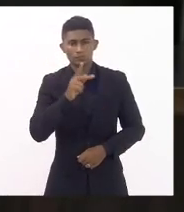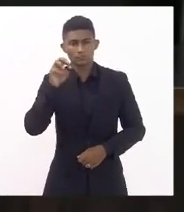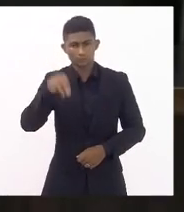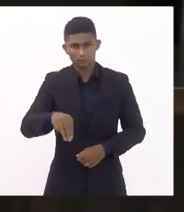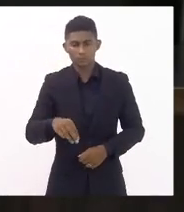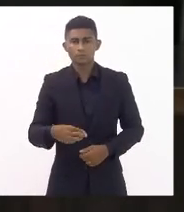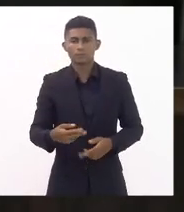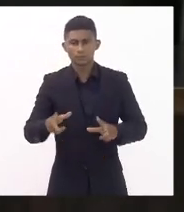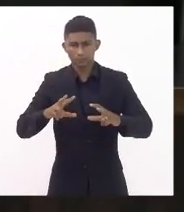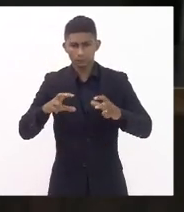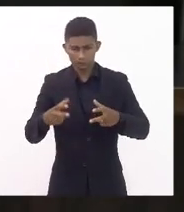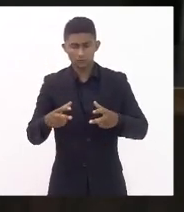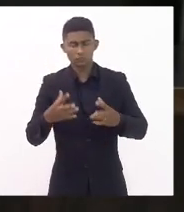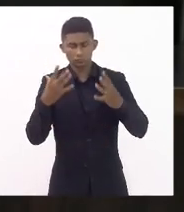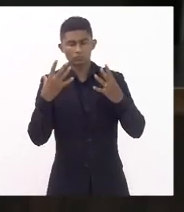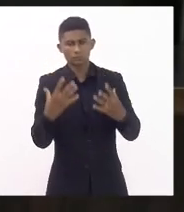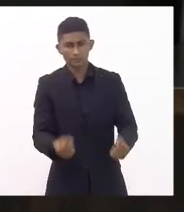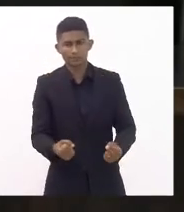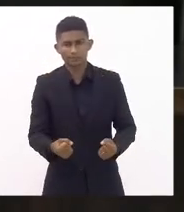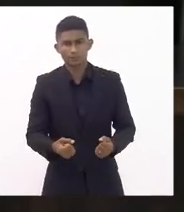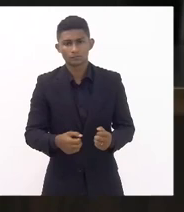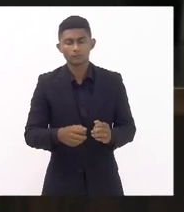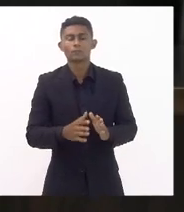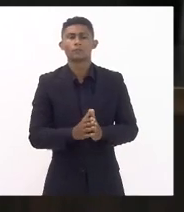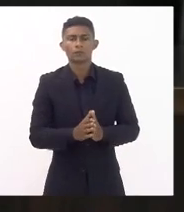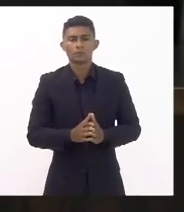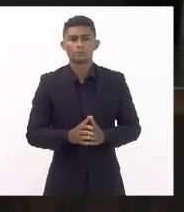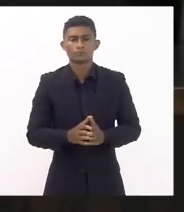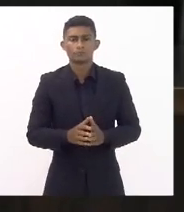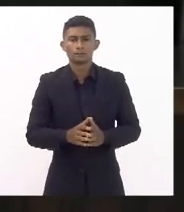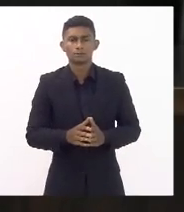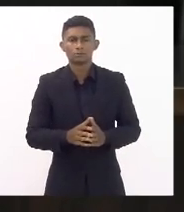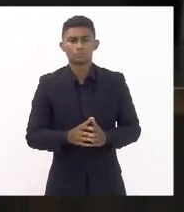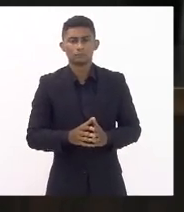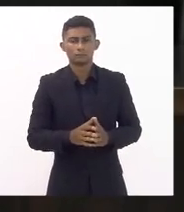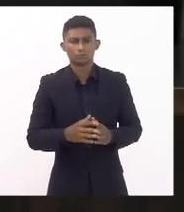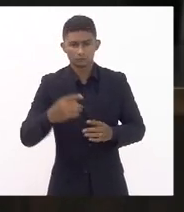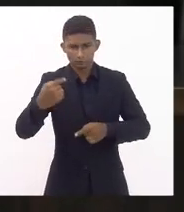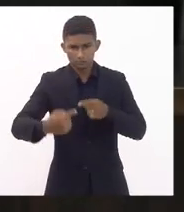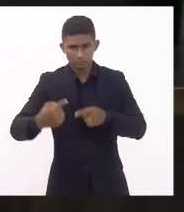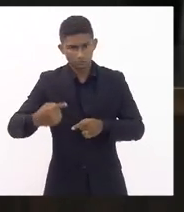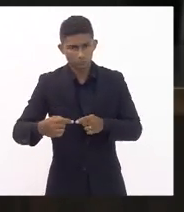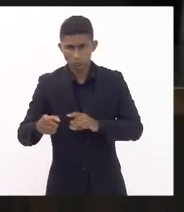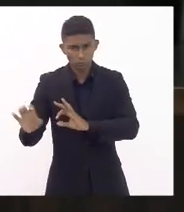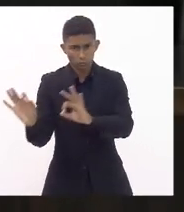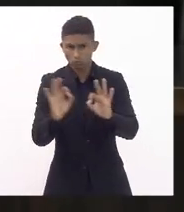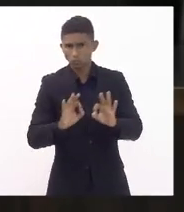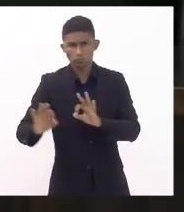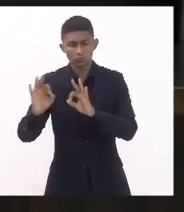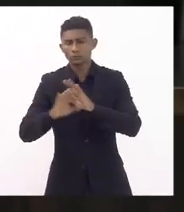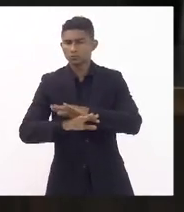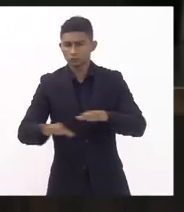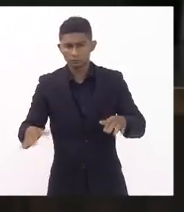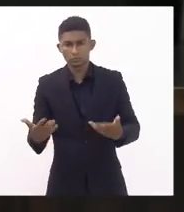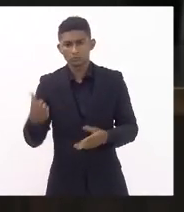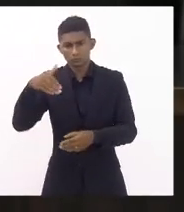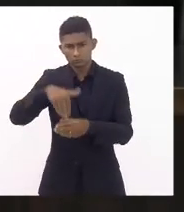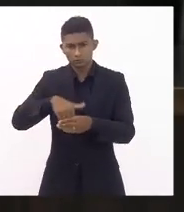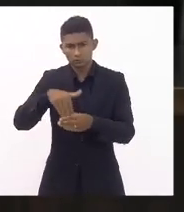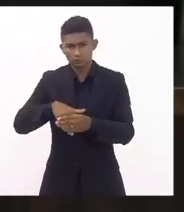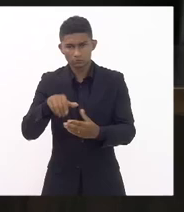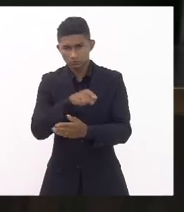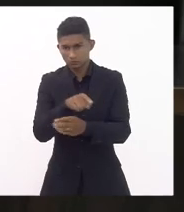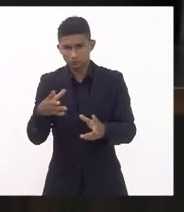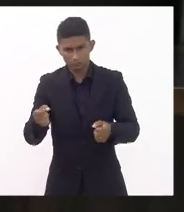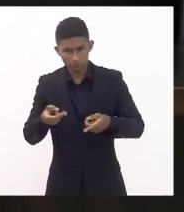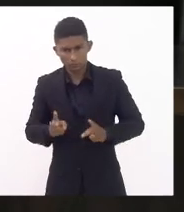Internas e Proporções Externas, favorável, relator, deputado Rodrigo Amorim. Em discussão, não havendo quem queira discutir, encerra a discussão em votação. Se